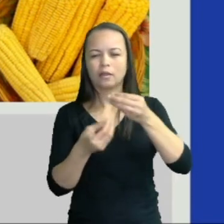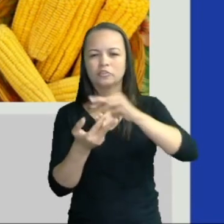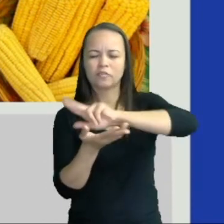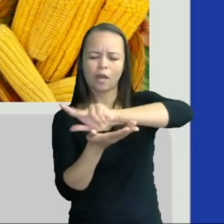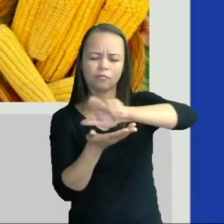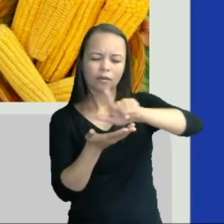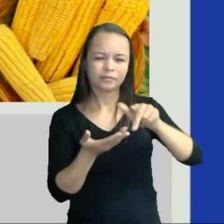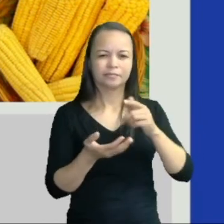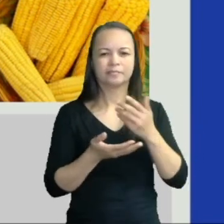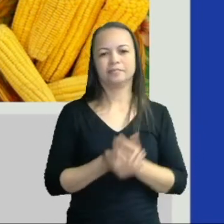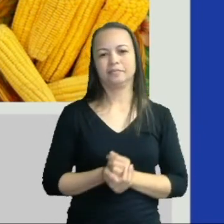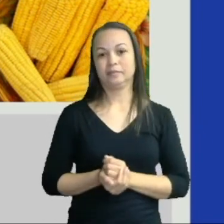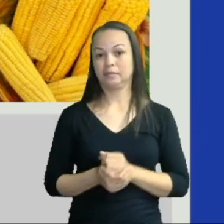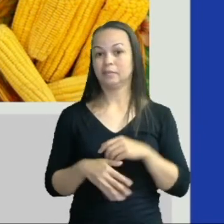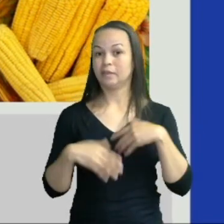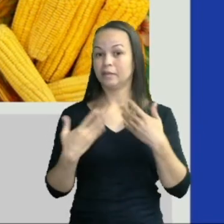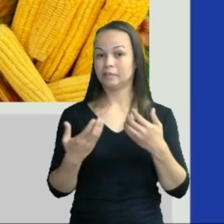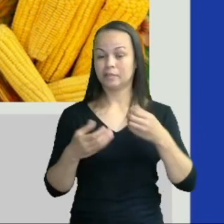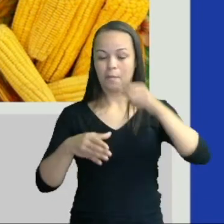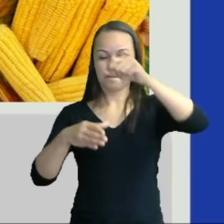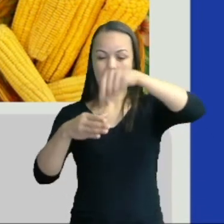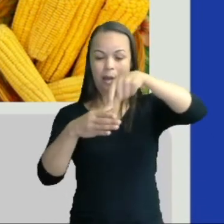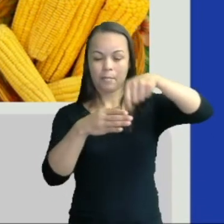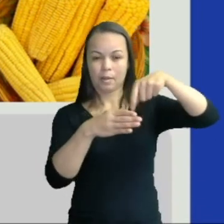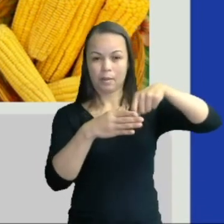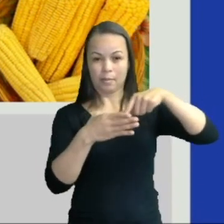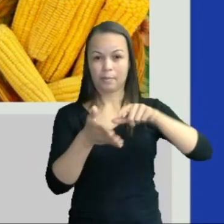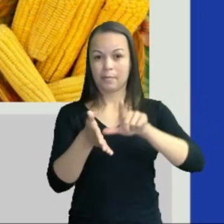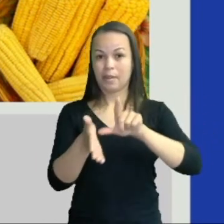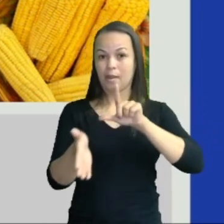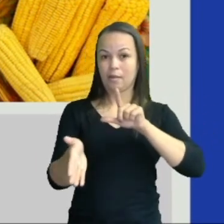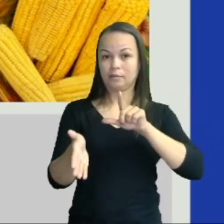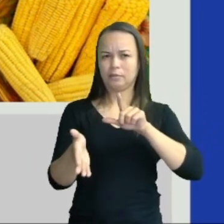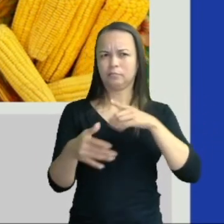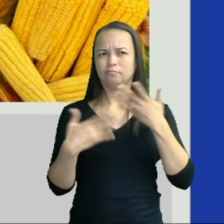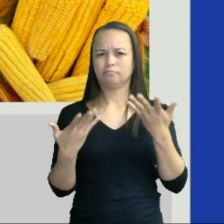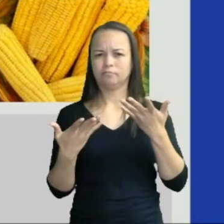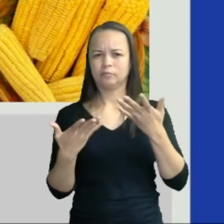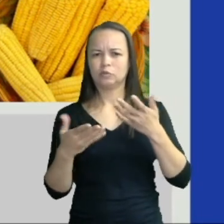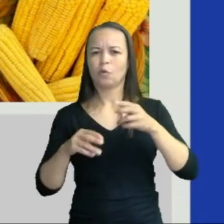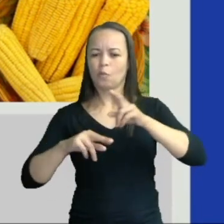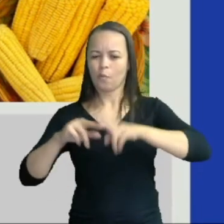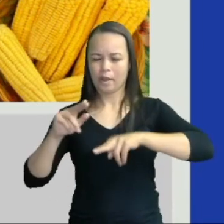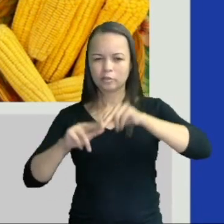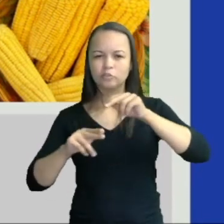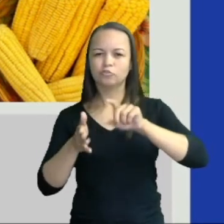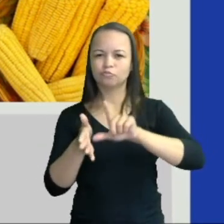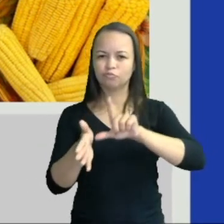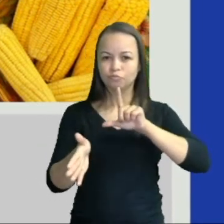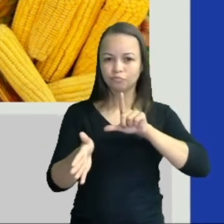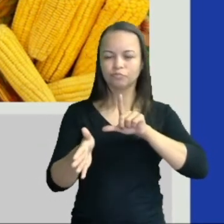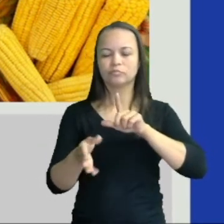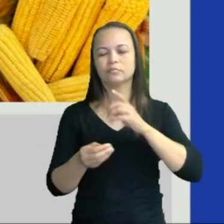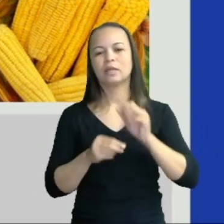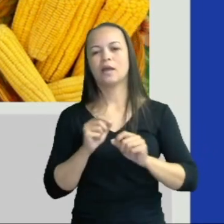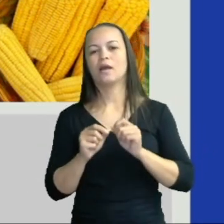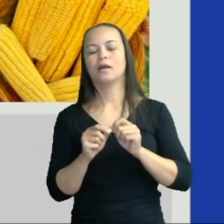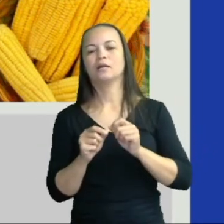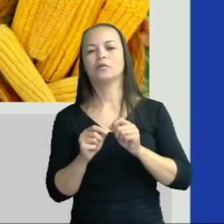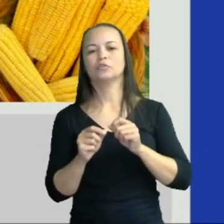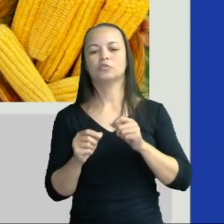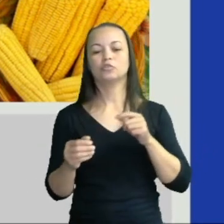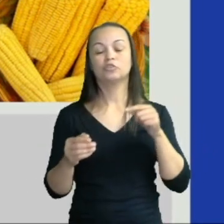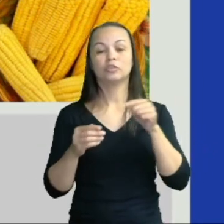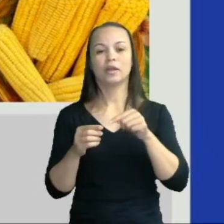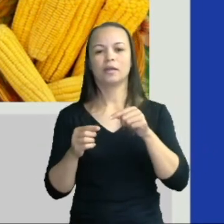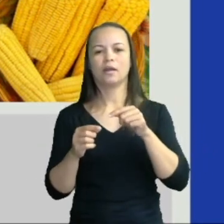faz? Se planta o milho bem antes do mês junino, para quando chegar essa época,